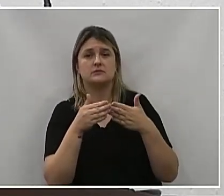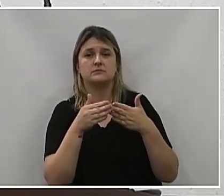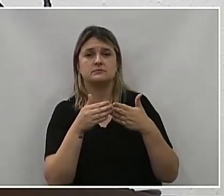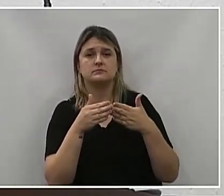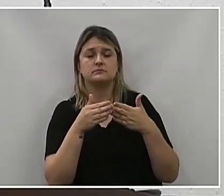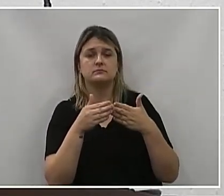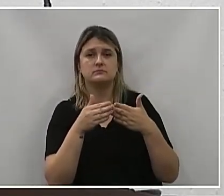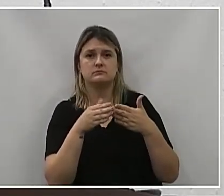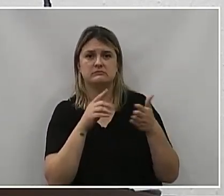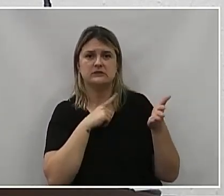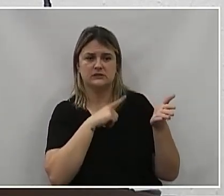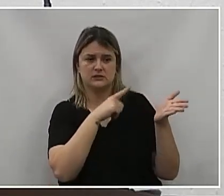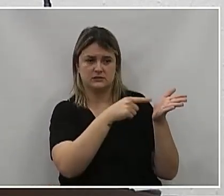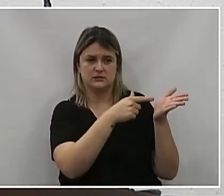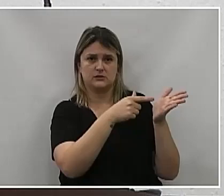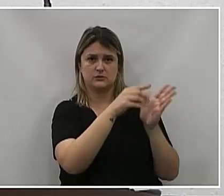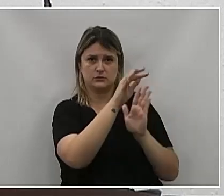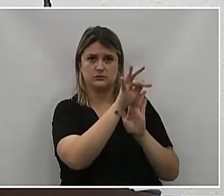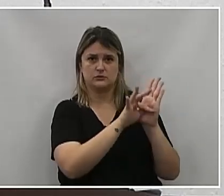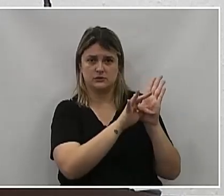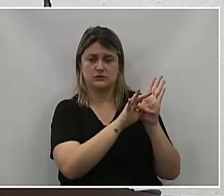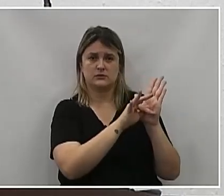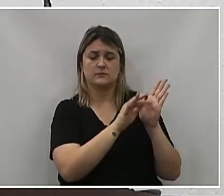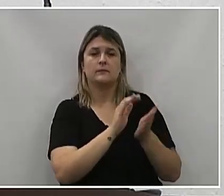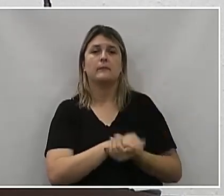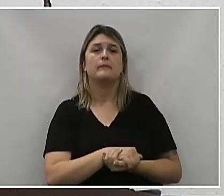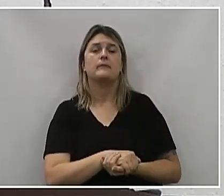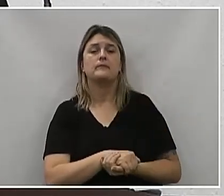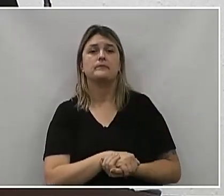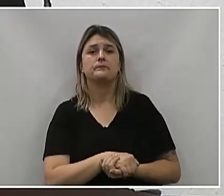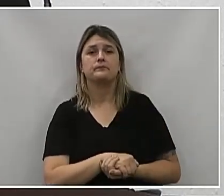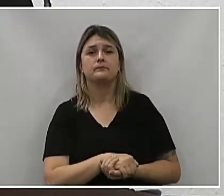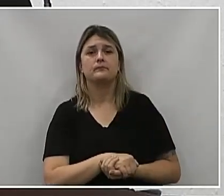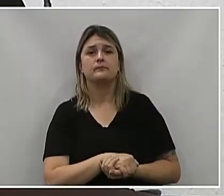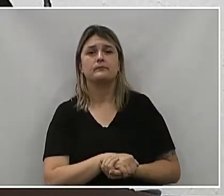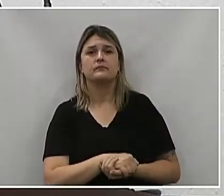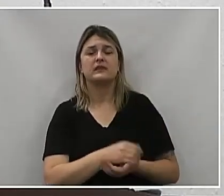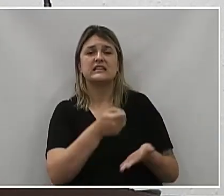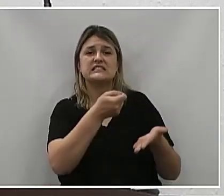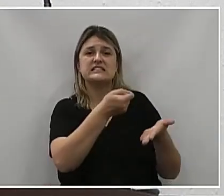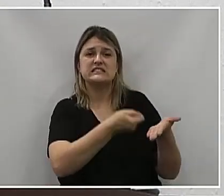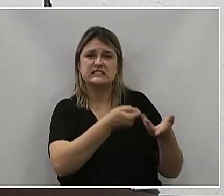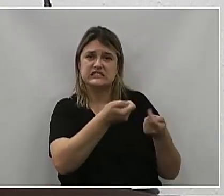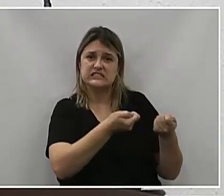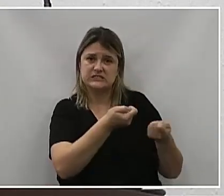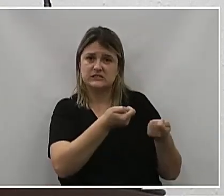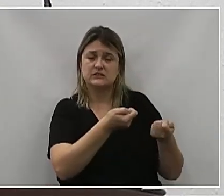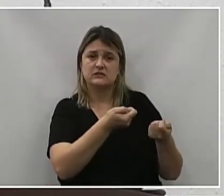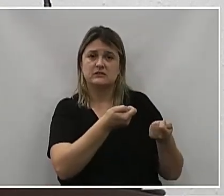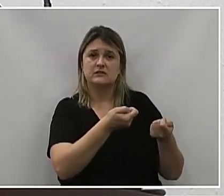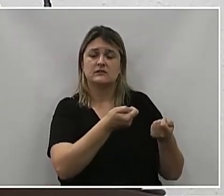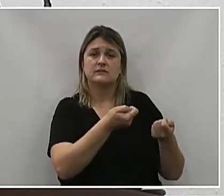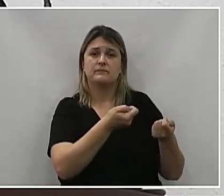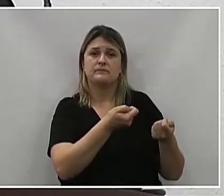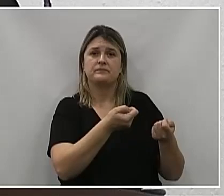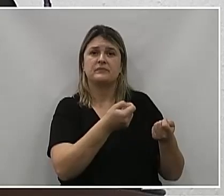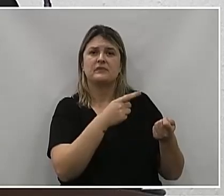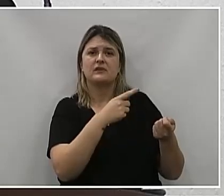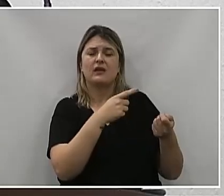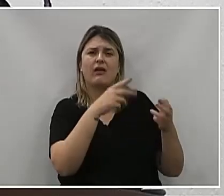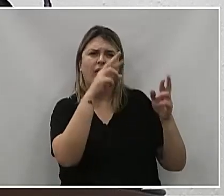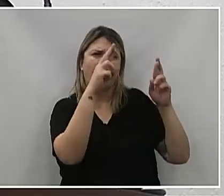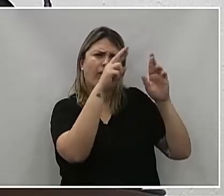né? Está aqui a resolução 798 do CONTRAN, que exige que seja